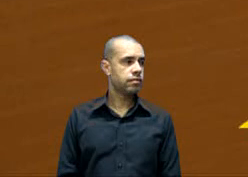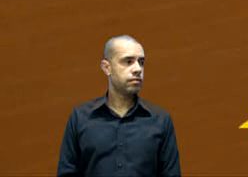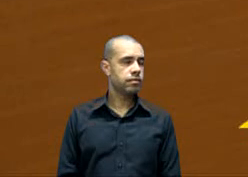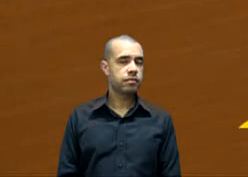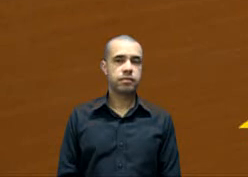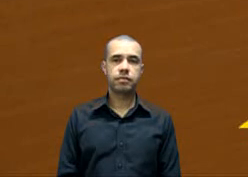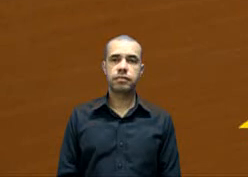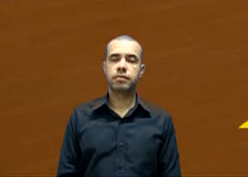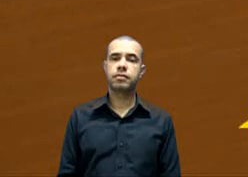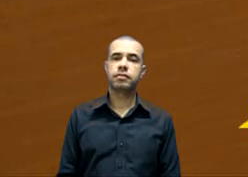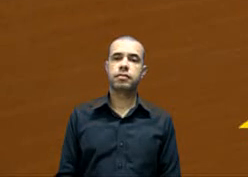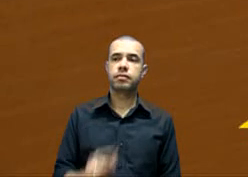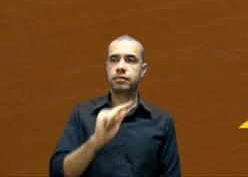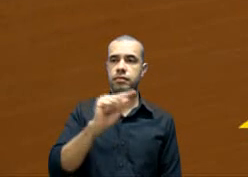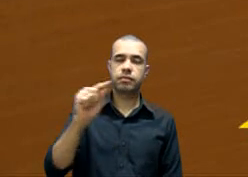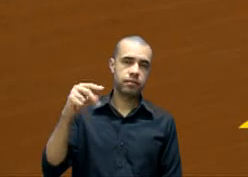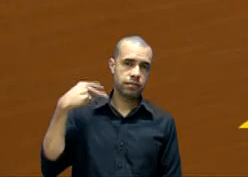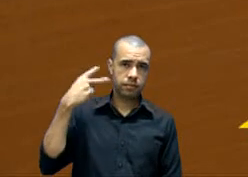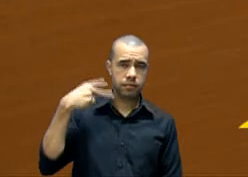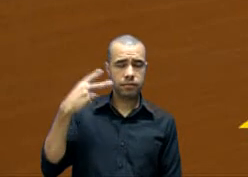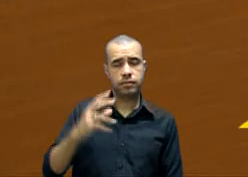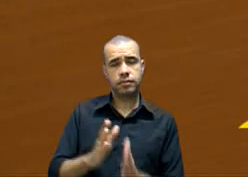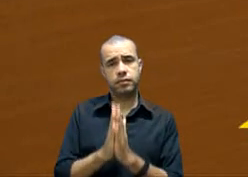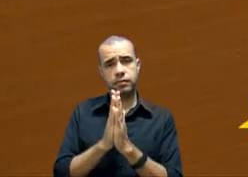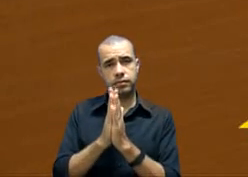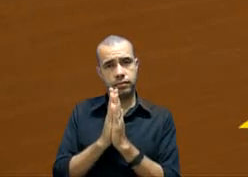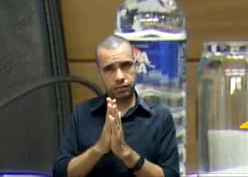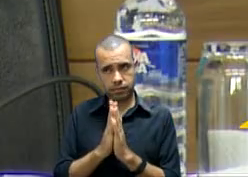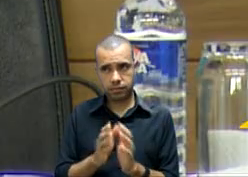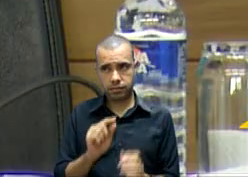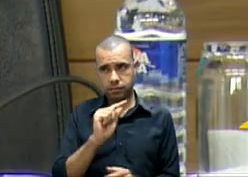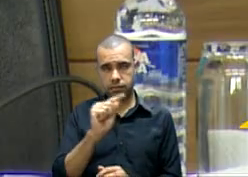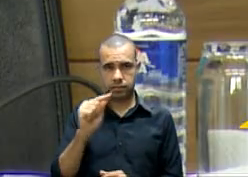Vereador Anselmo, vereadora Cíntia, vereador Engenheiro Martinez, vereador França.